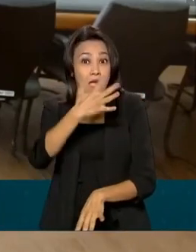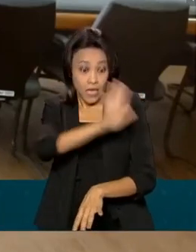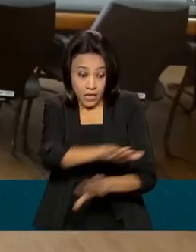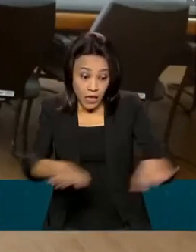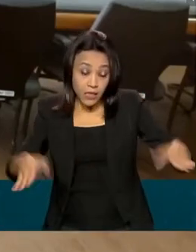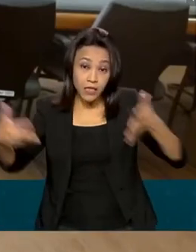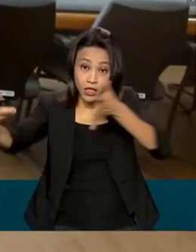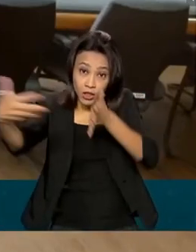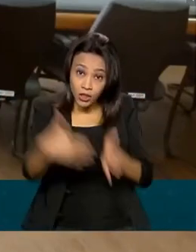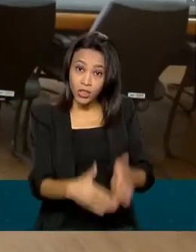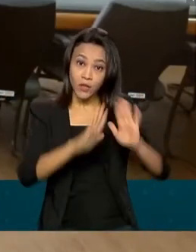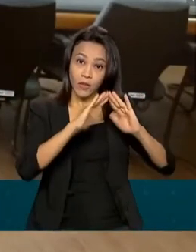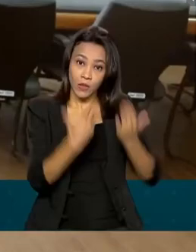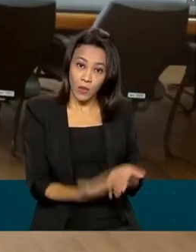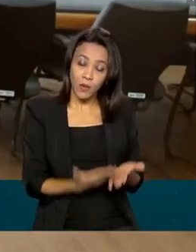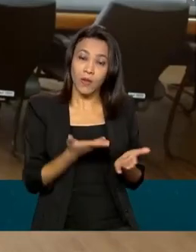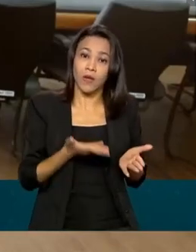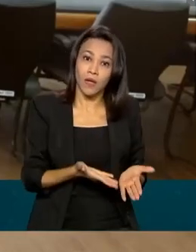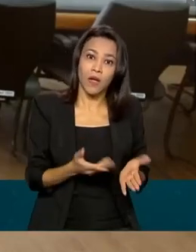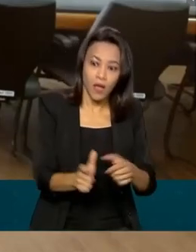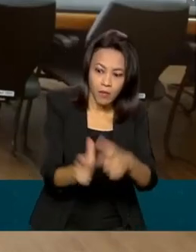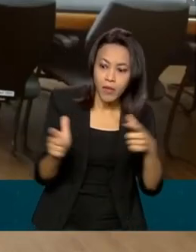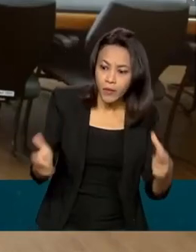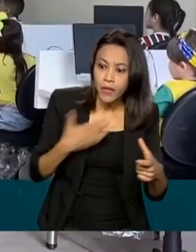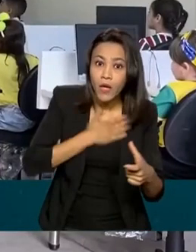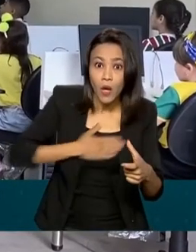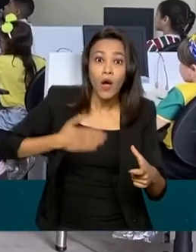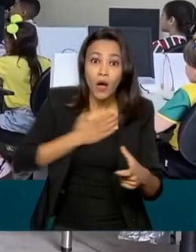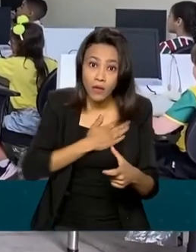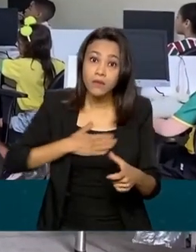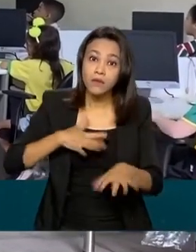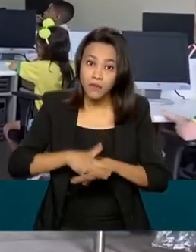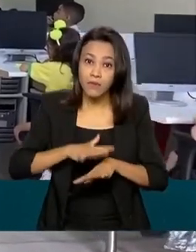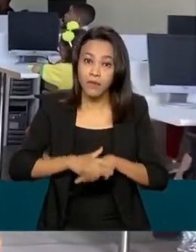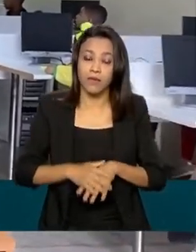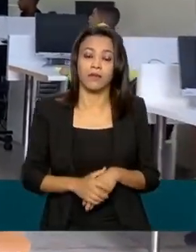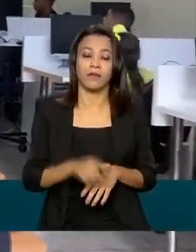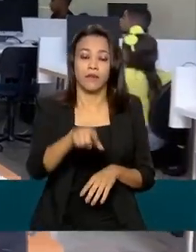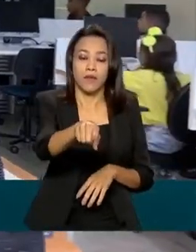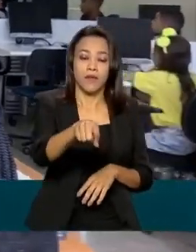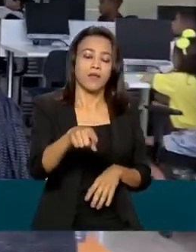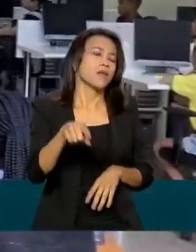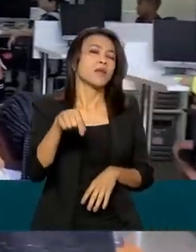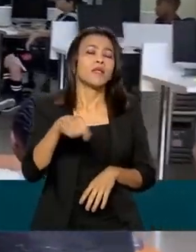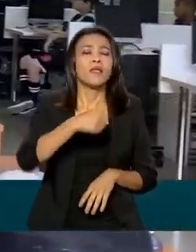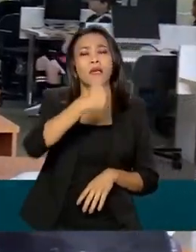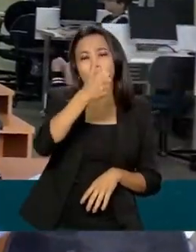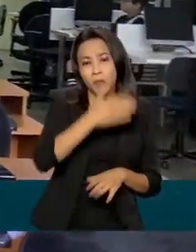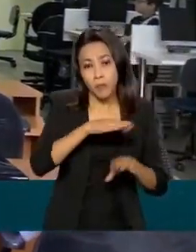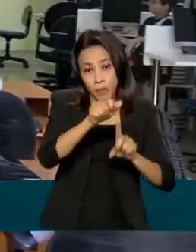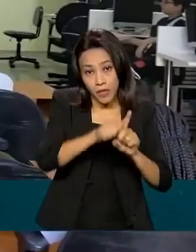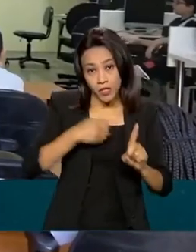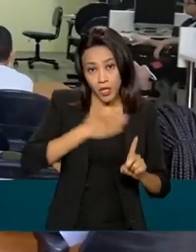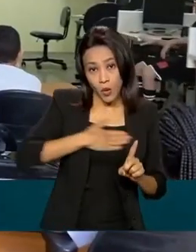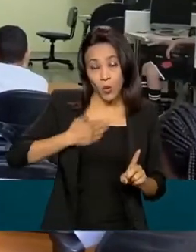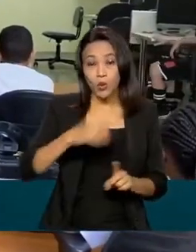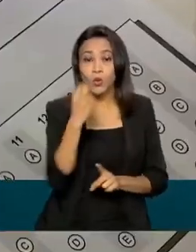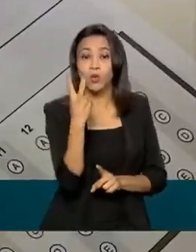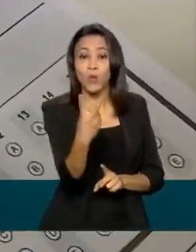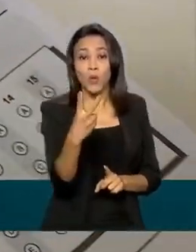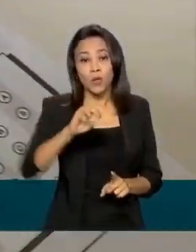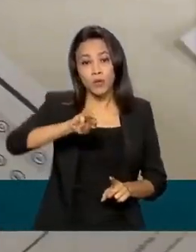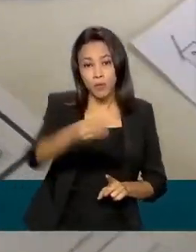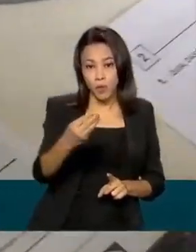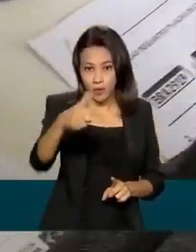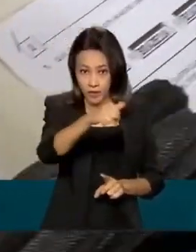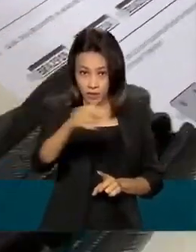escola, de modo geral, gostam muito de matemática. Na primeira fase, em agosto, 2 milhões e 700 mil estudantes